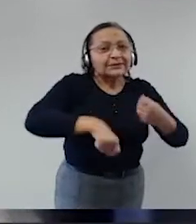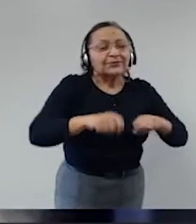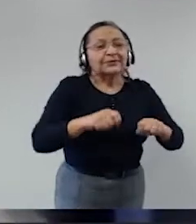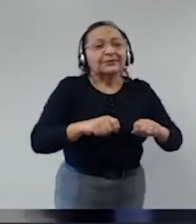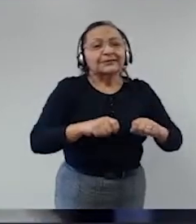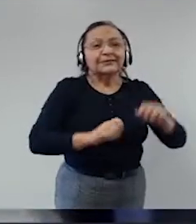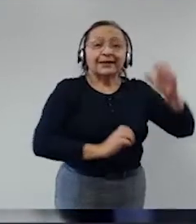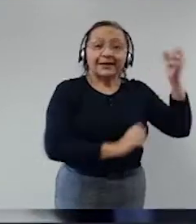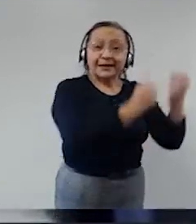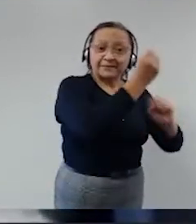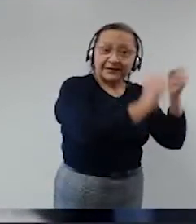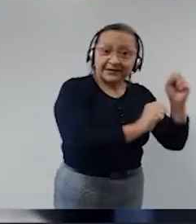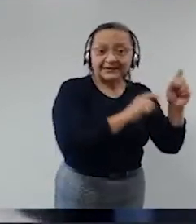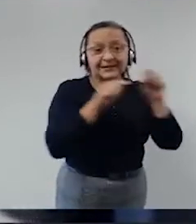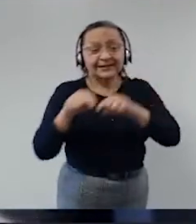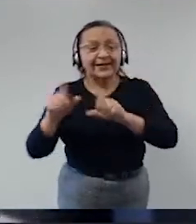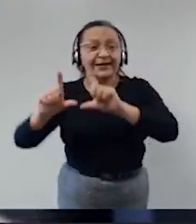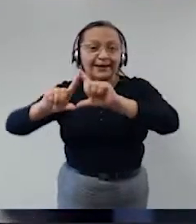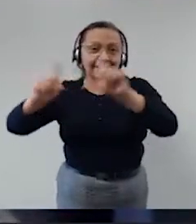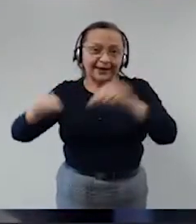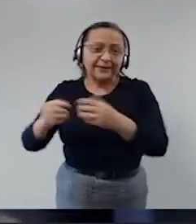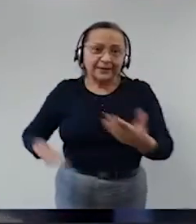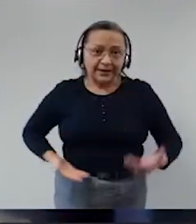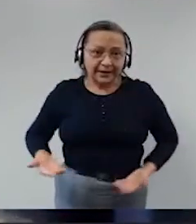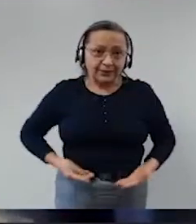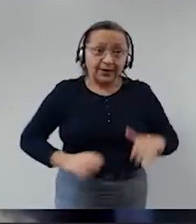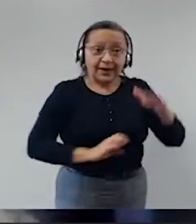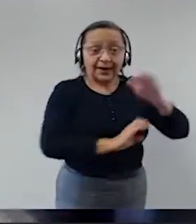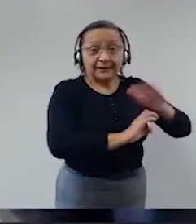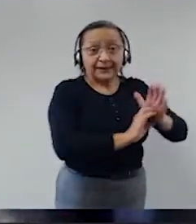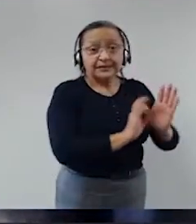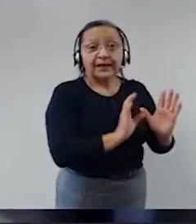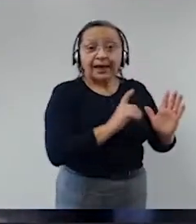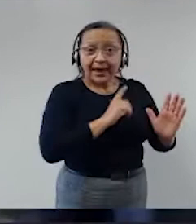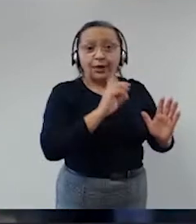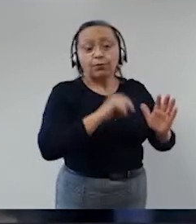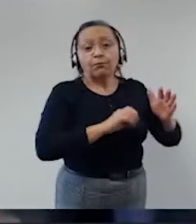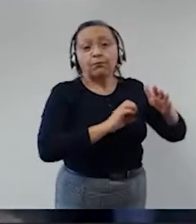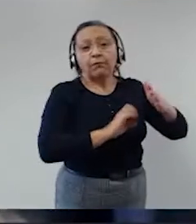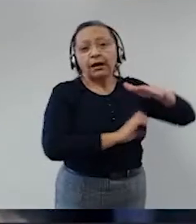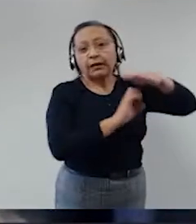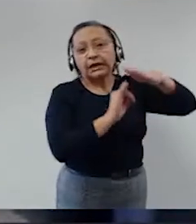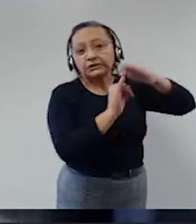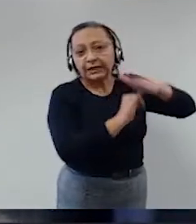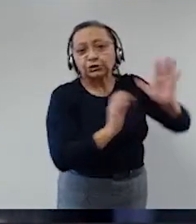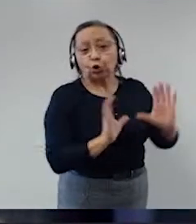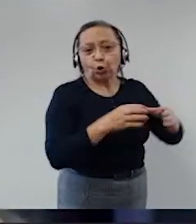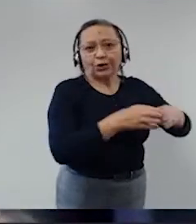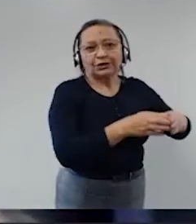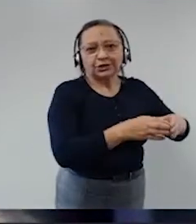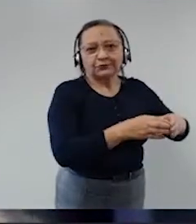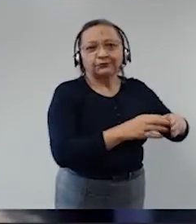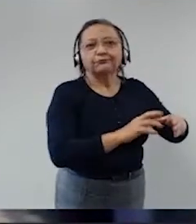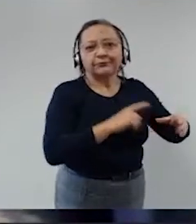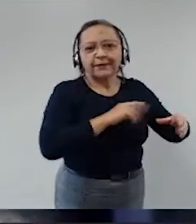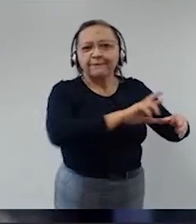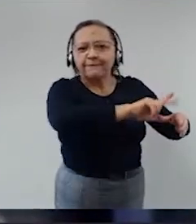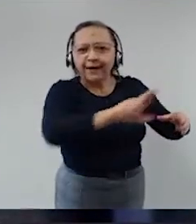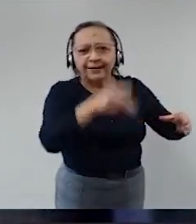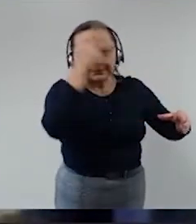empresa, porque a empresa por si só é um ente coletivo, né? A sua natureza de ente coletivo já lhe habilita